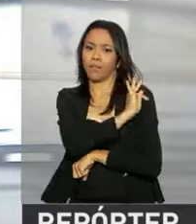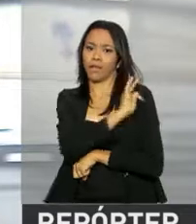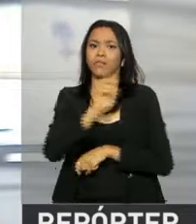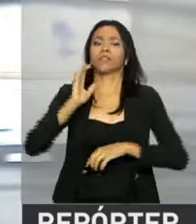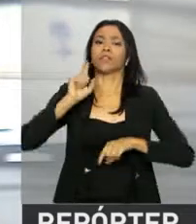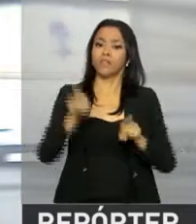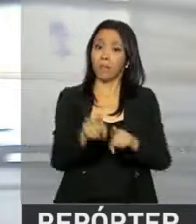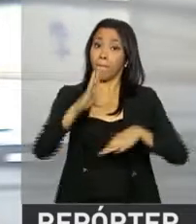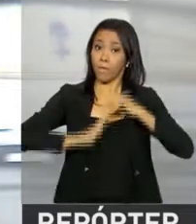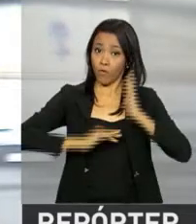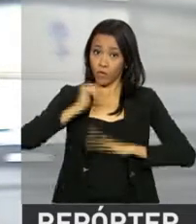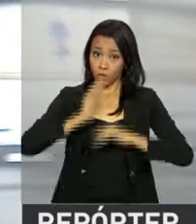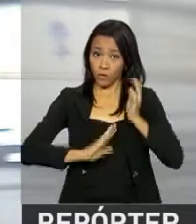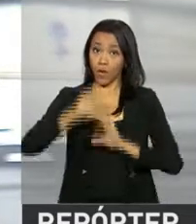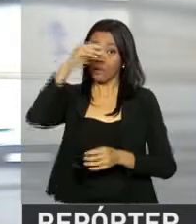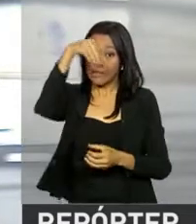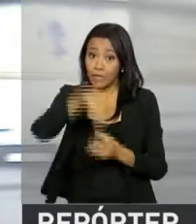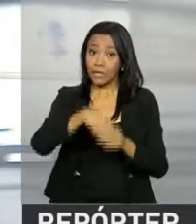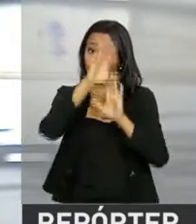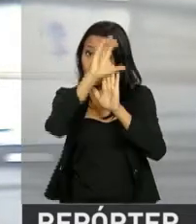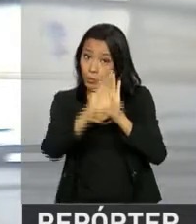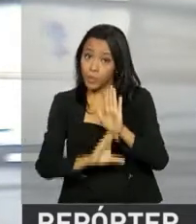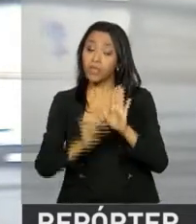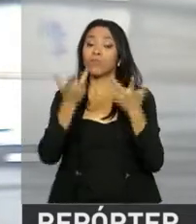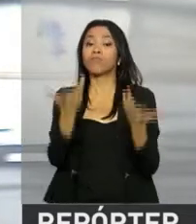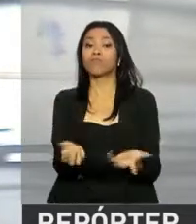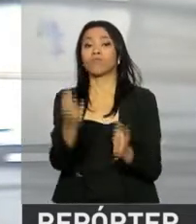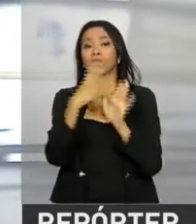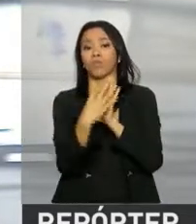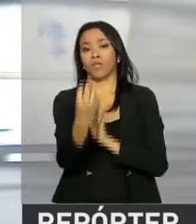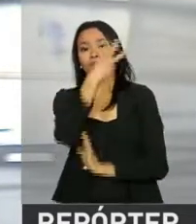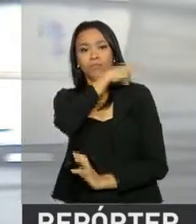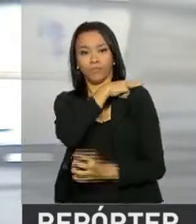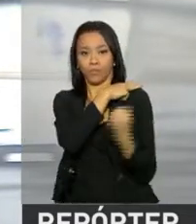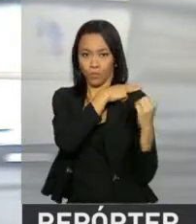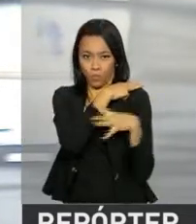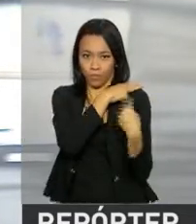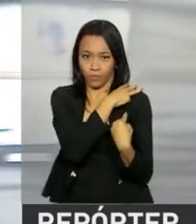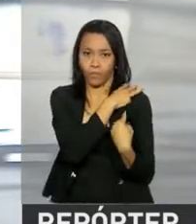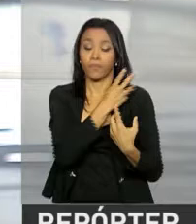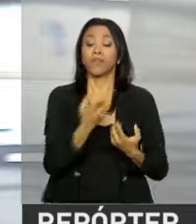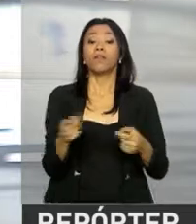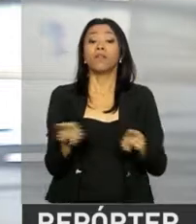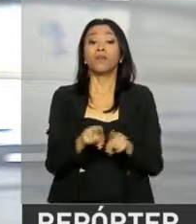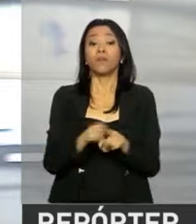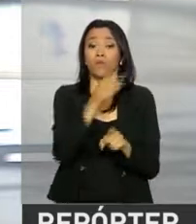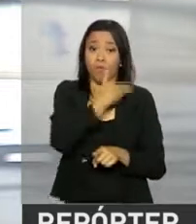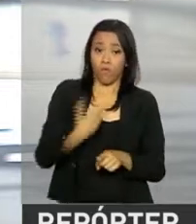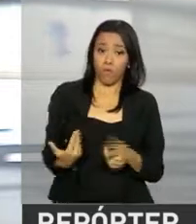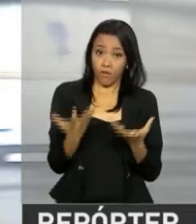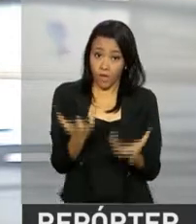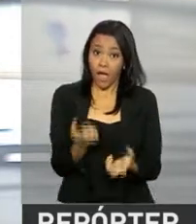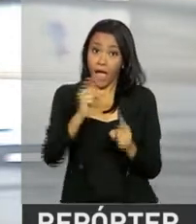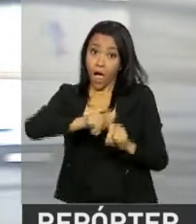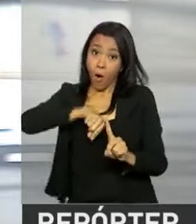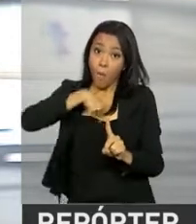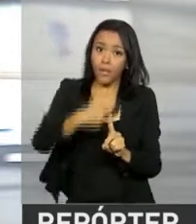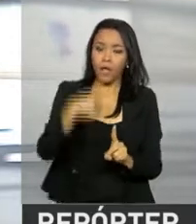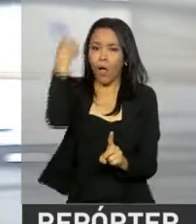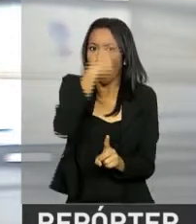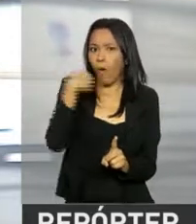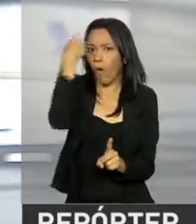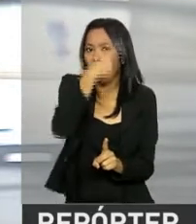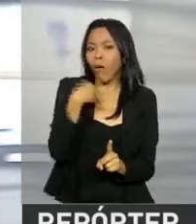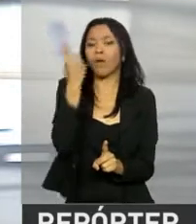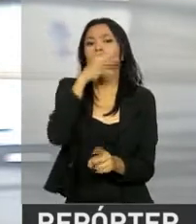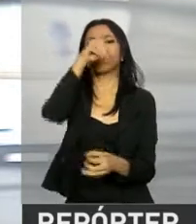profissional dentro da carga horária do ensino regular o governo também quer aumentar o número de horas dos alunos dentro de sala de